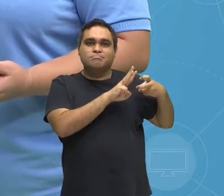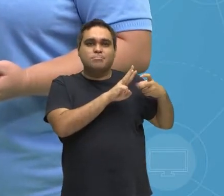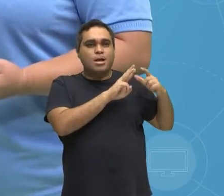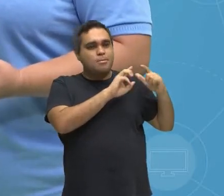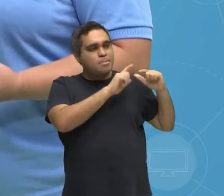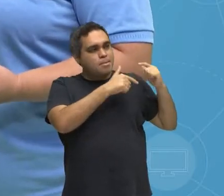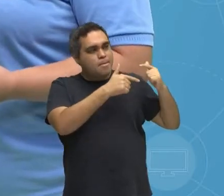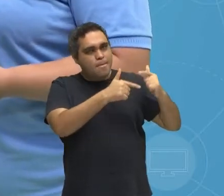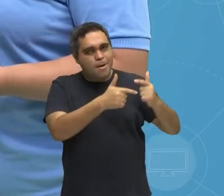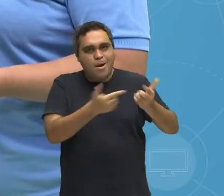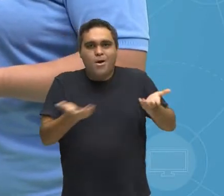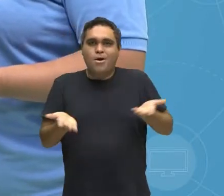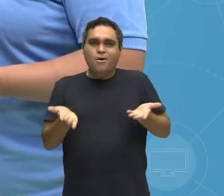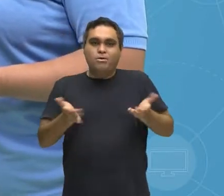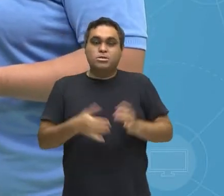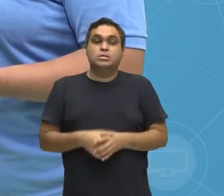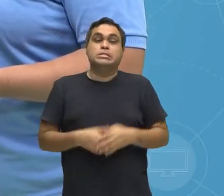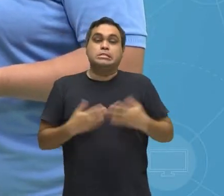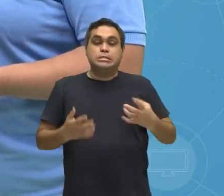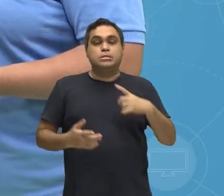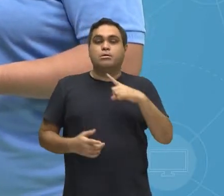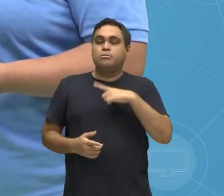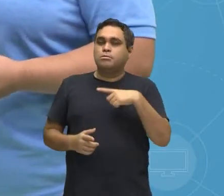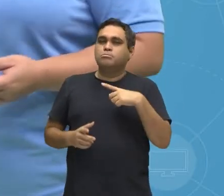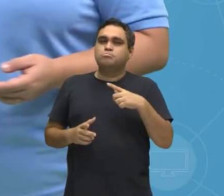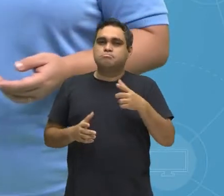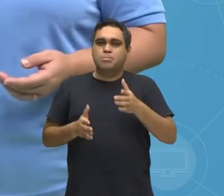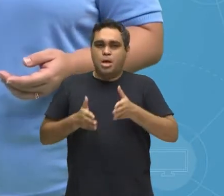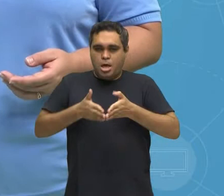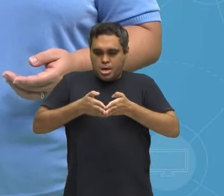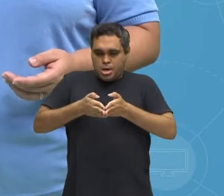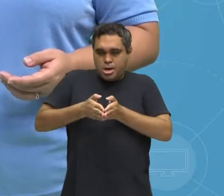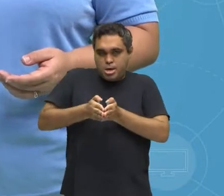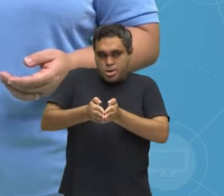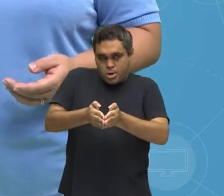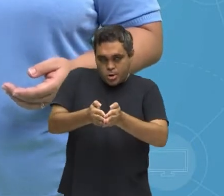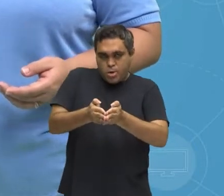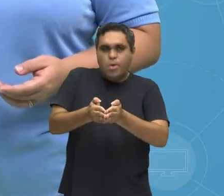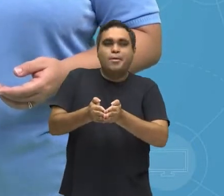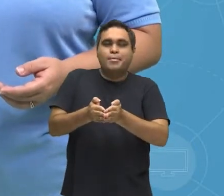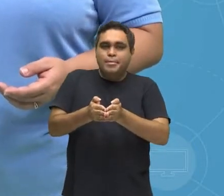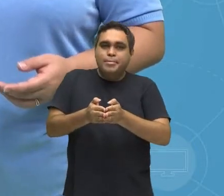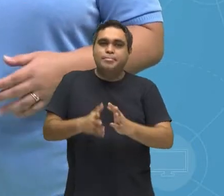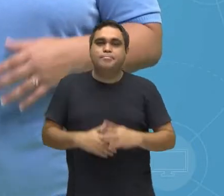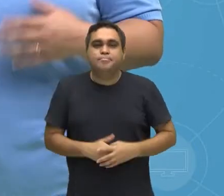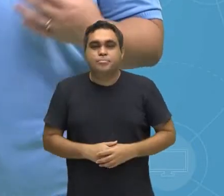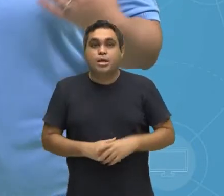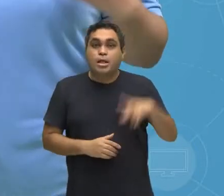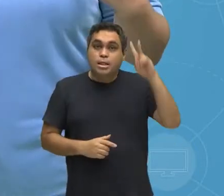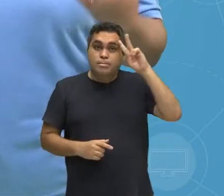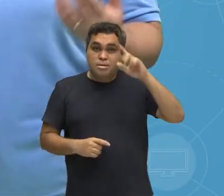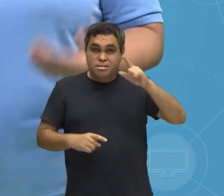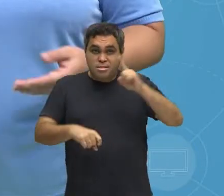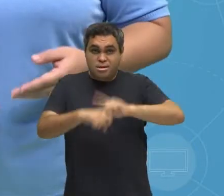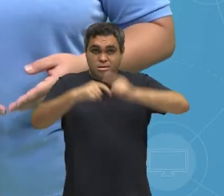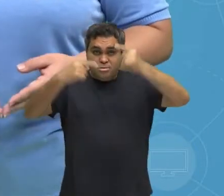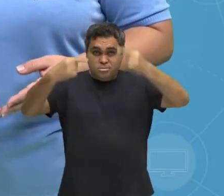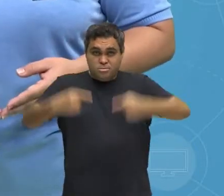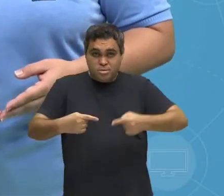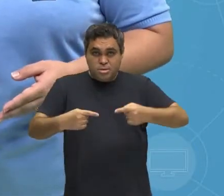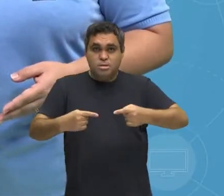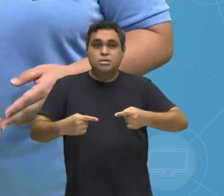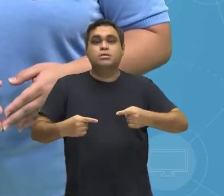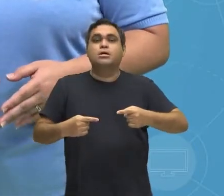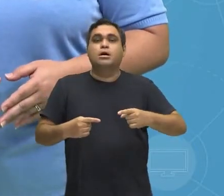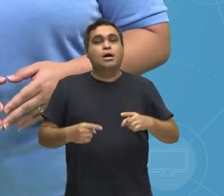aqui, que tem a presença da canoa, né? Lembrando que na competição, os atletas eles levam o seu